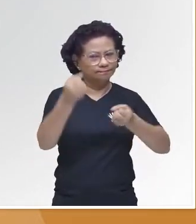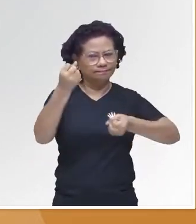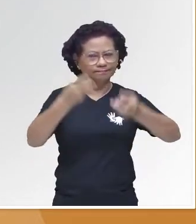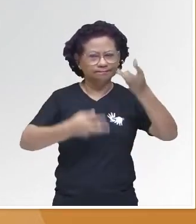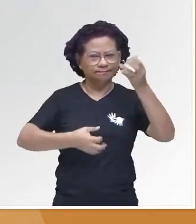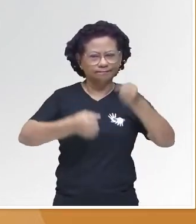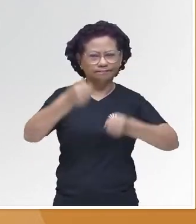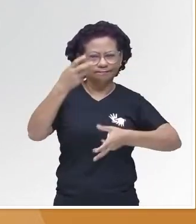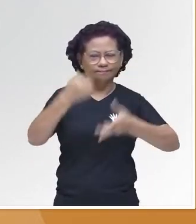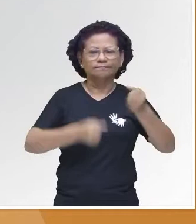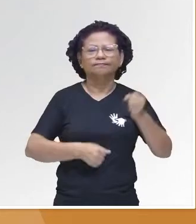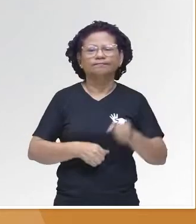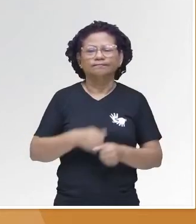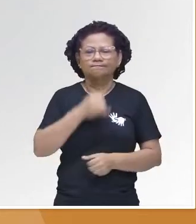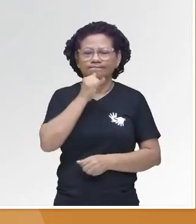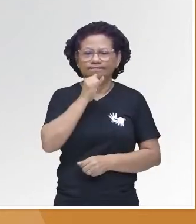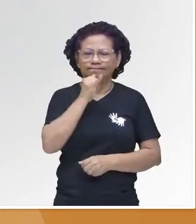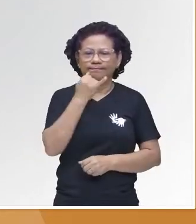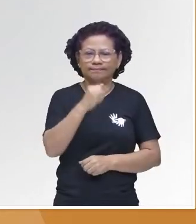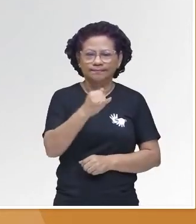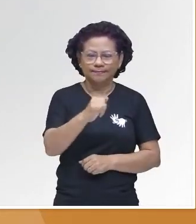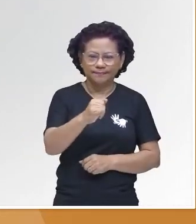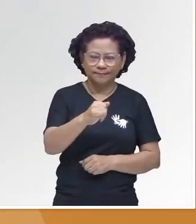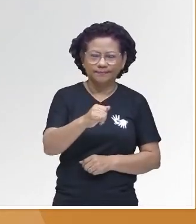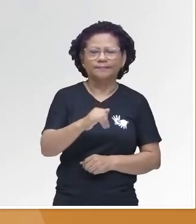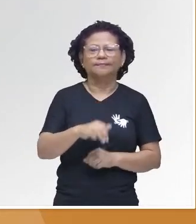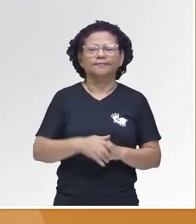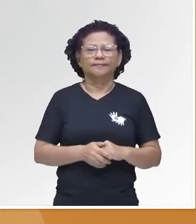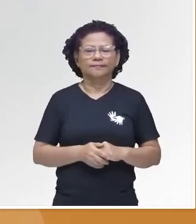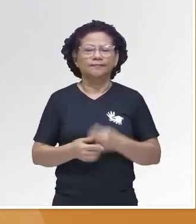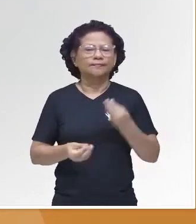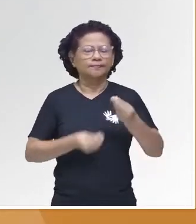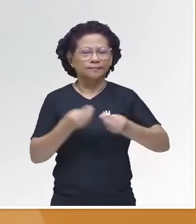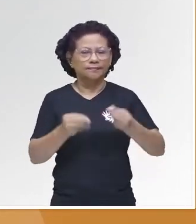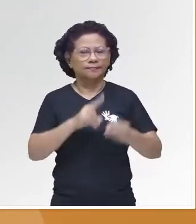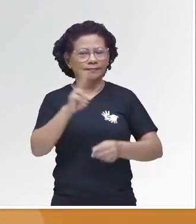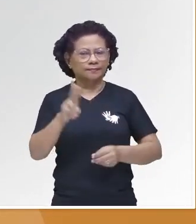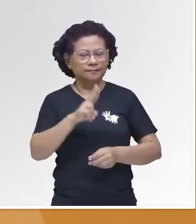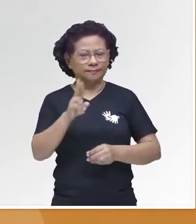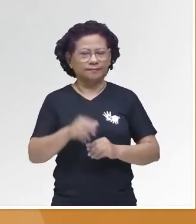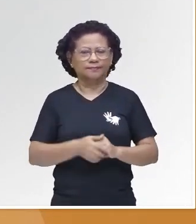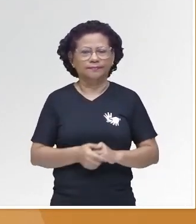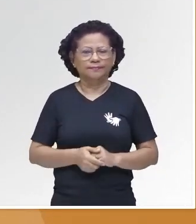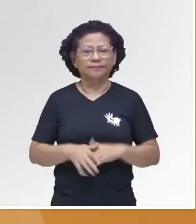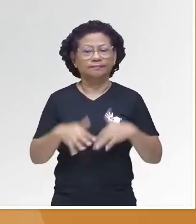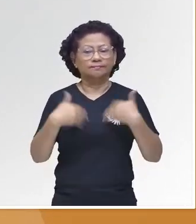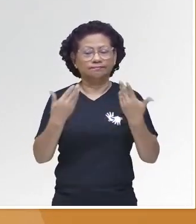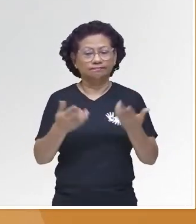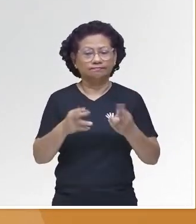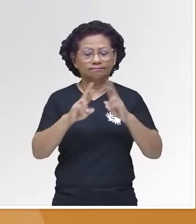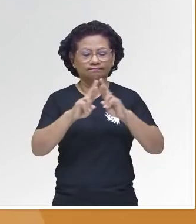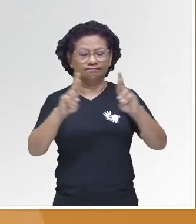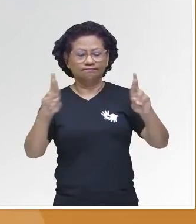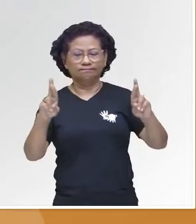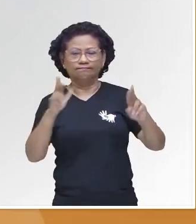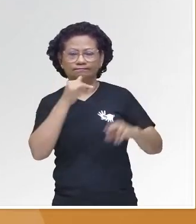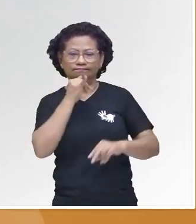energia elétrica, né? Como a gente faz essa utilização. A energia elétrica,